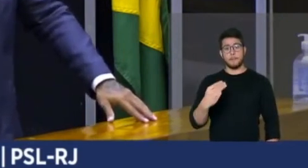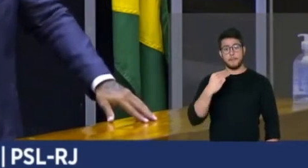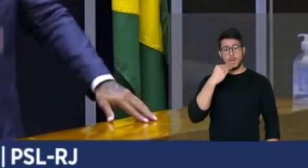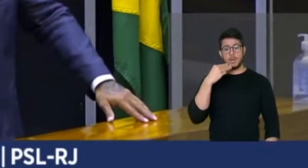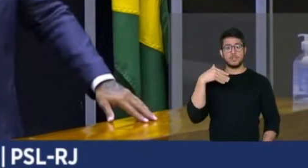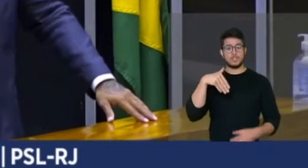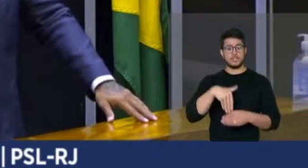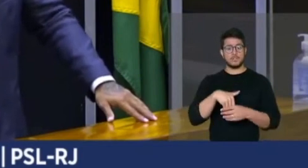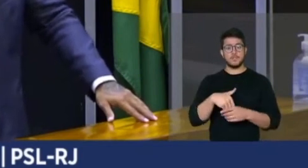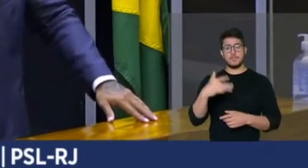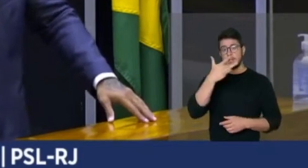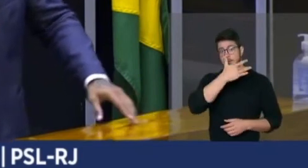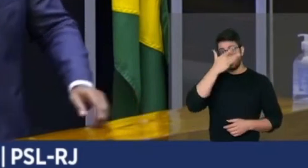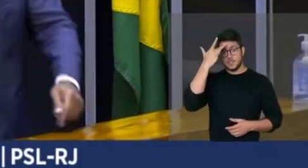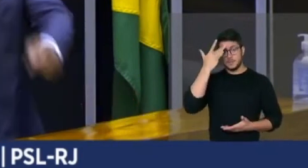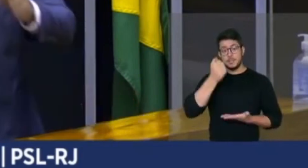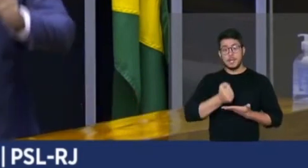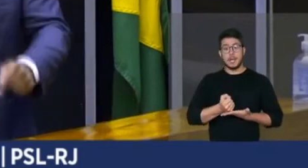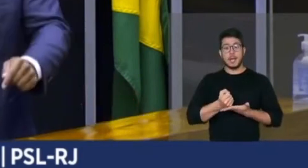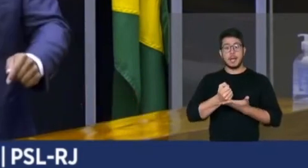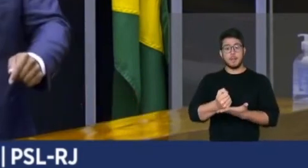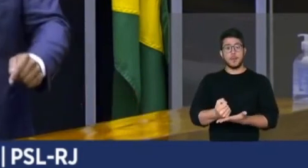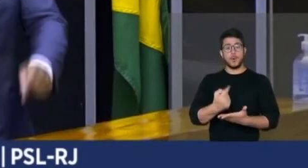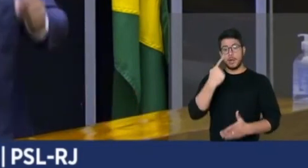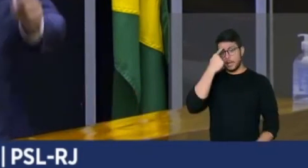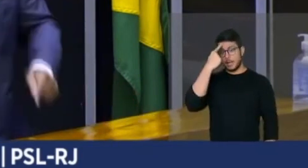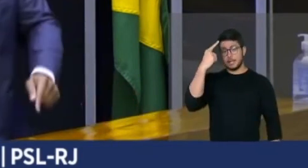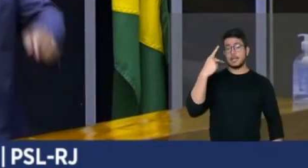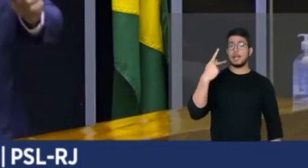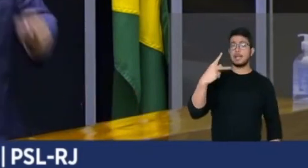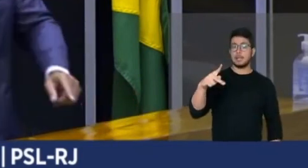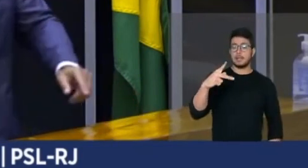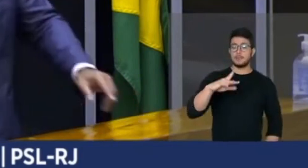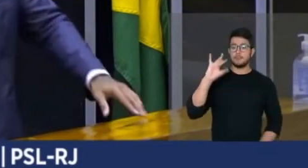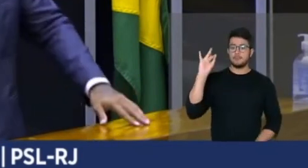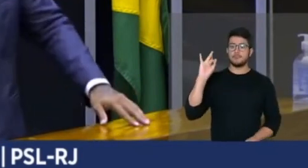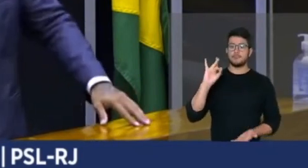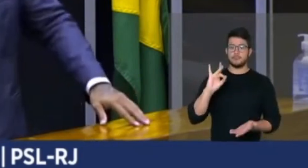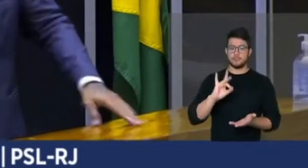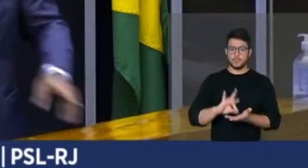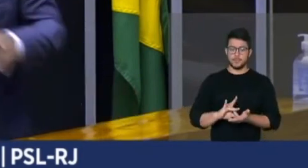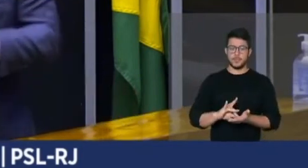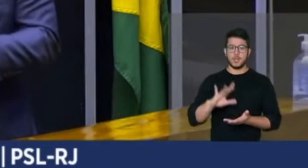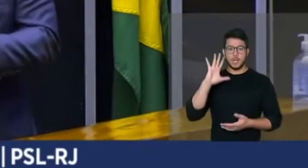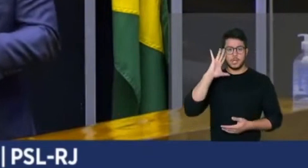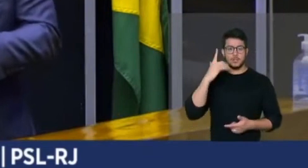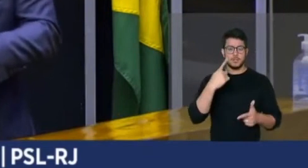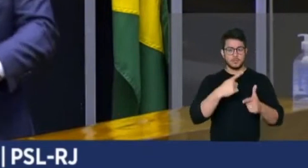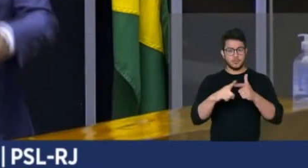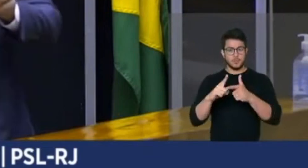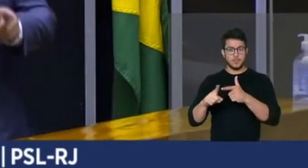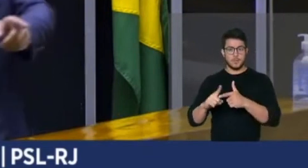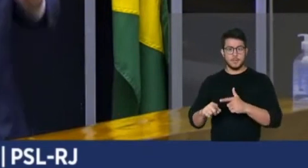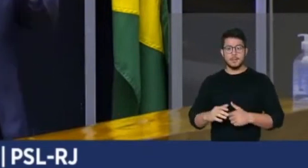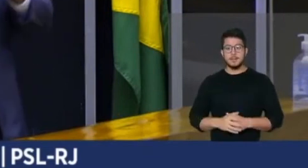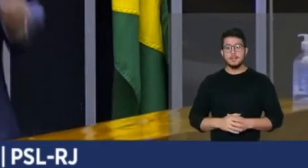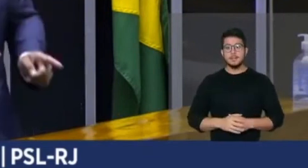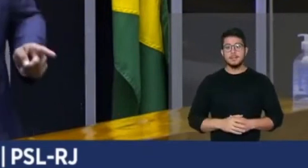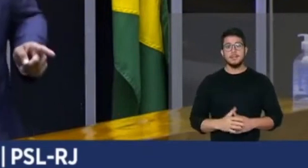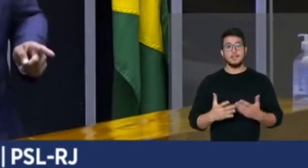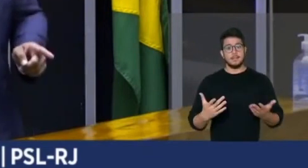que apoiavam suas ideias para que ele pudesse concretizá-las em políticas públicas. Inclusive, pessoas